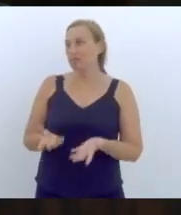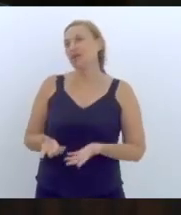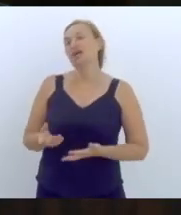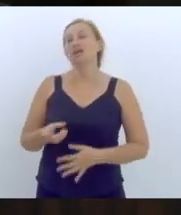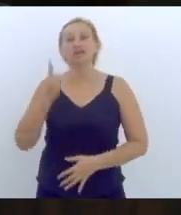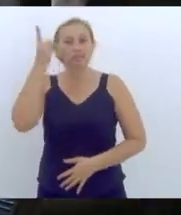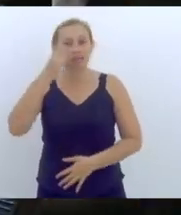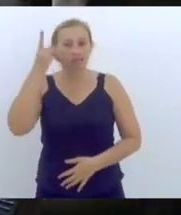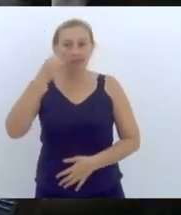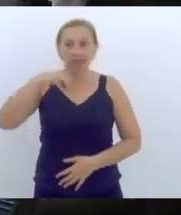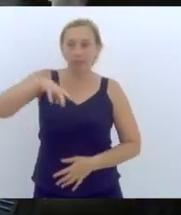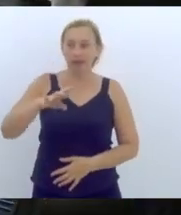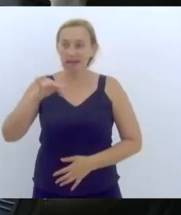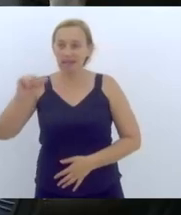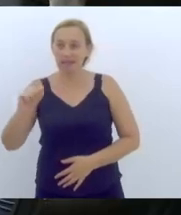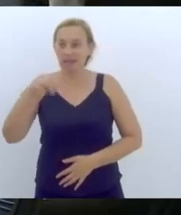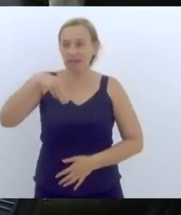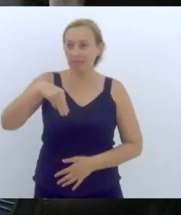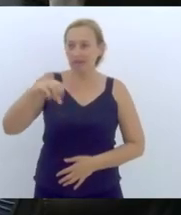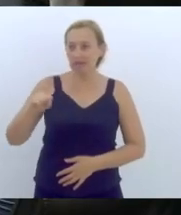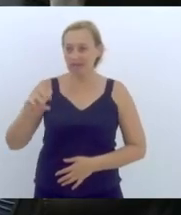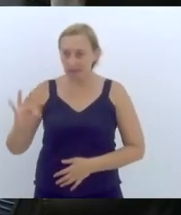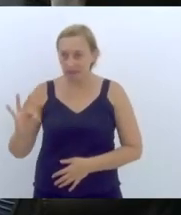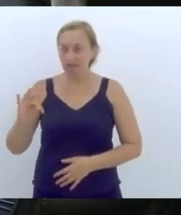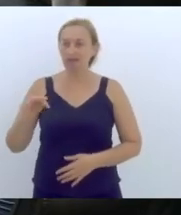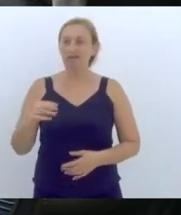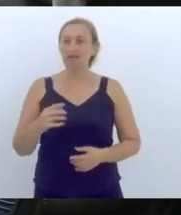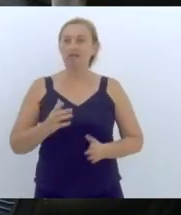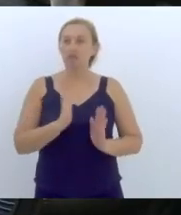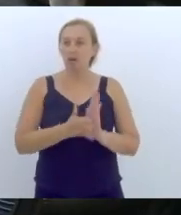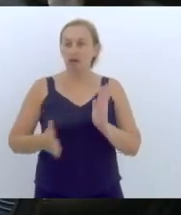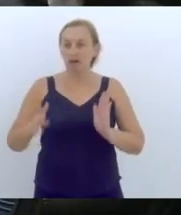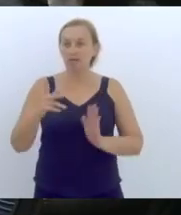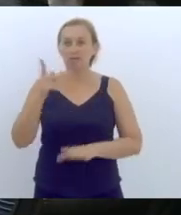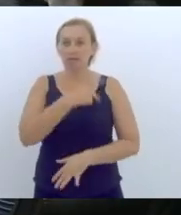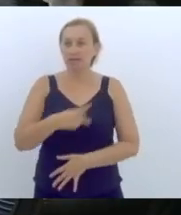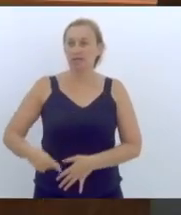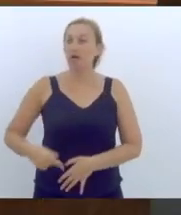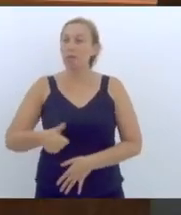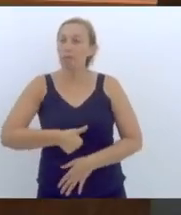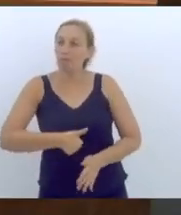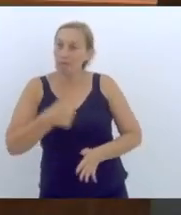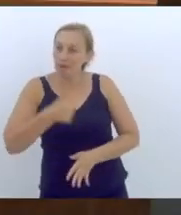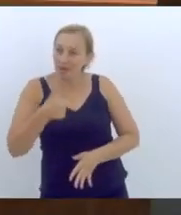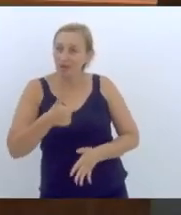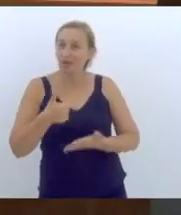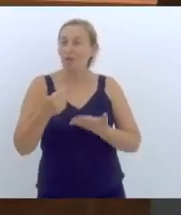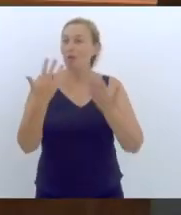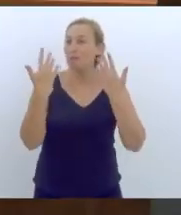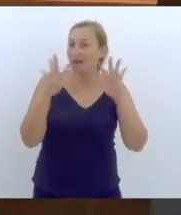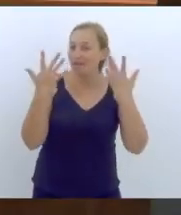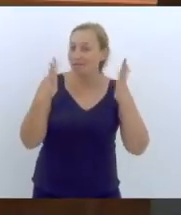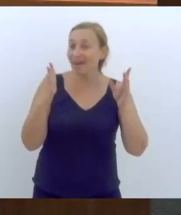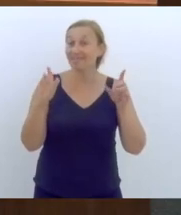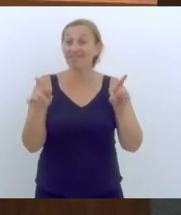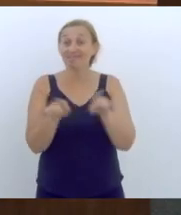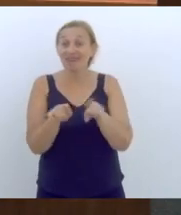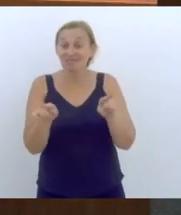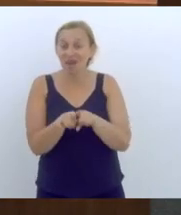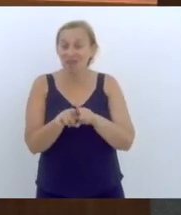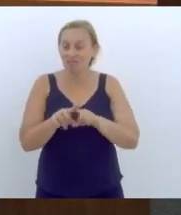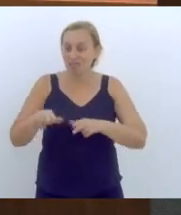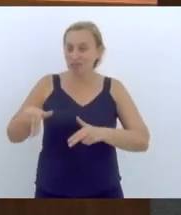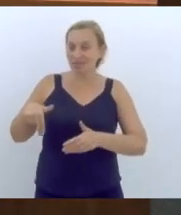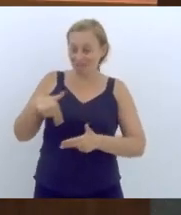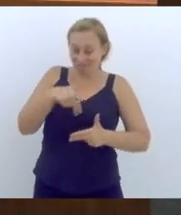deputada Marina, do MST. Questão de ordem, presidenta. Primeiro, queria parabenizá-la também por estar